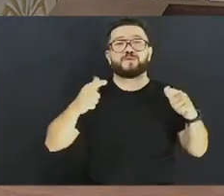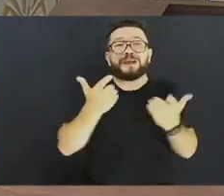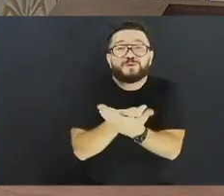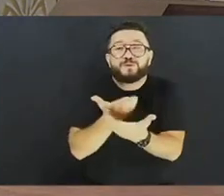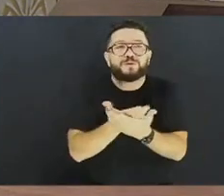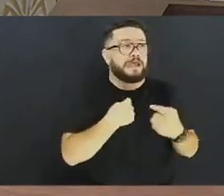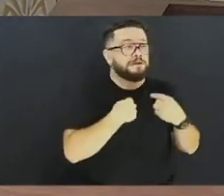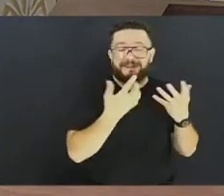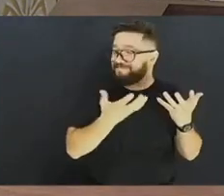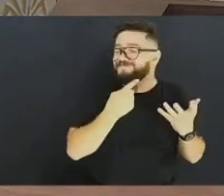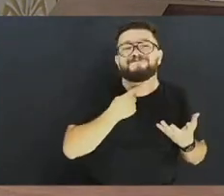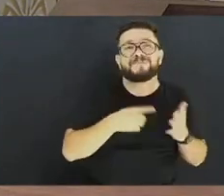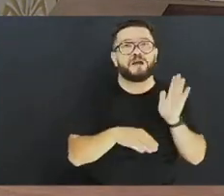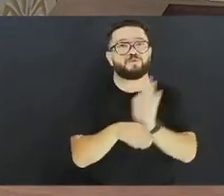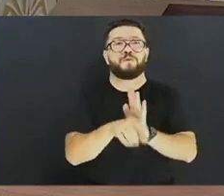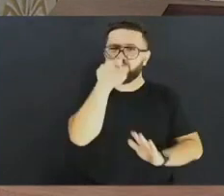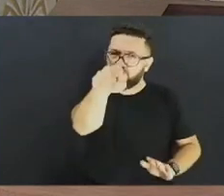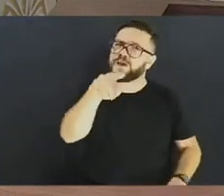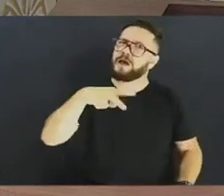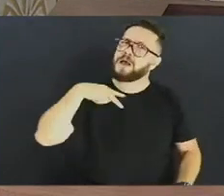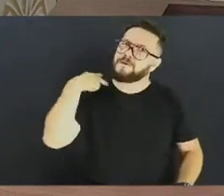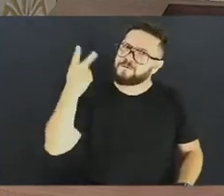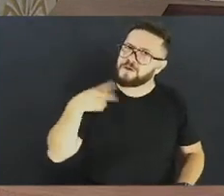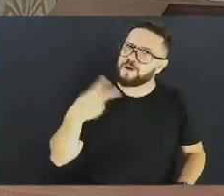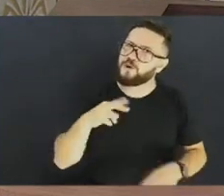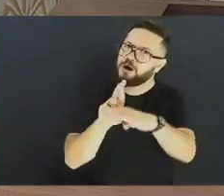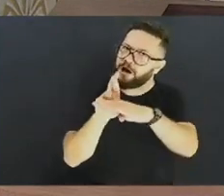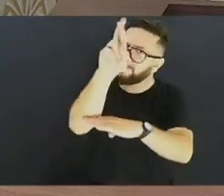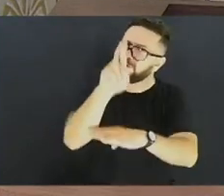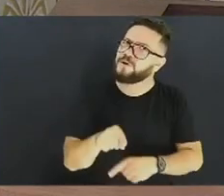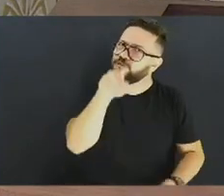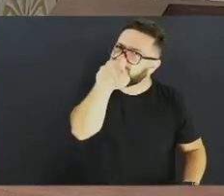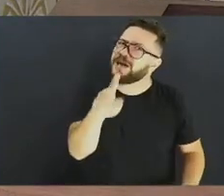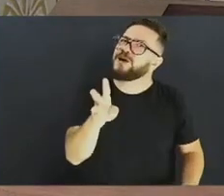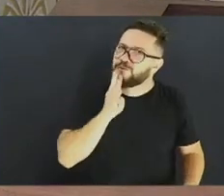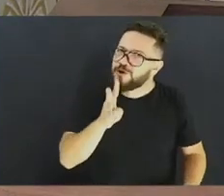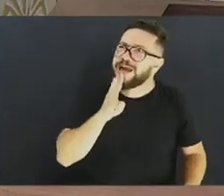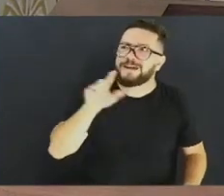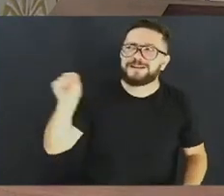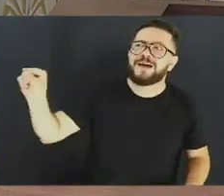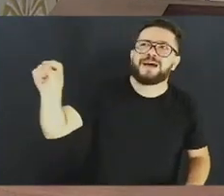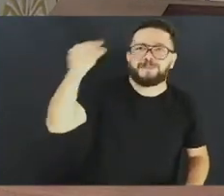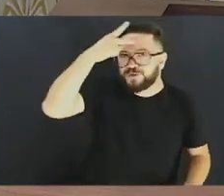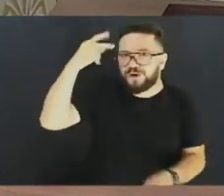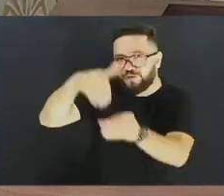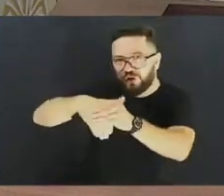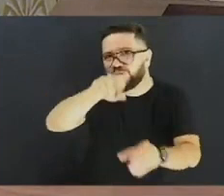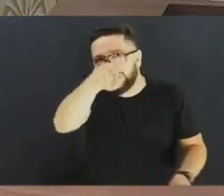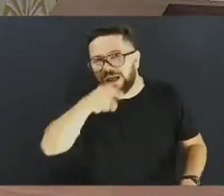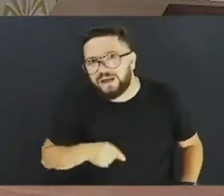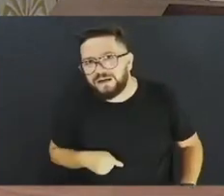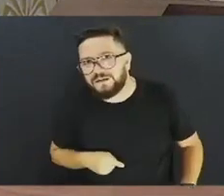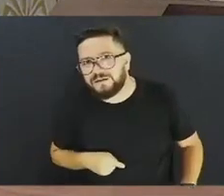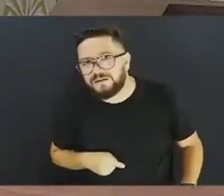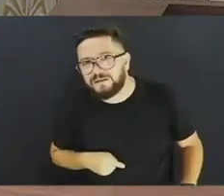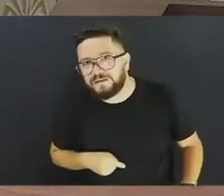chão. Vocês conhecem o que votou em vocês, vocês visitaram. Então, gente, eu sempre digo, é o